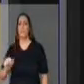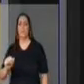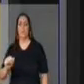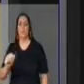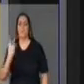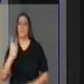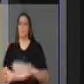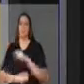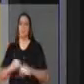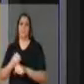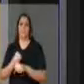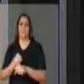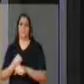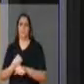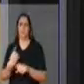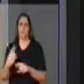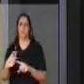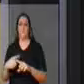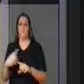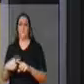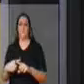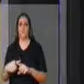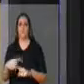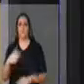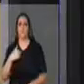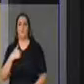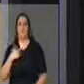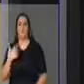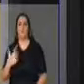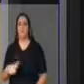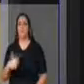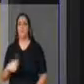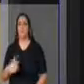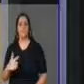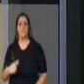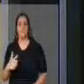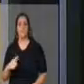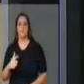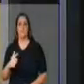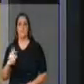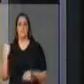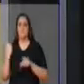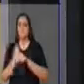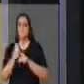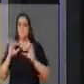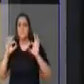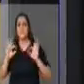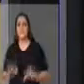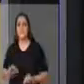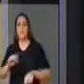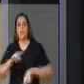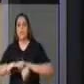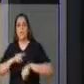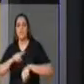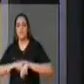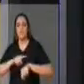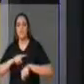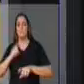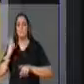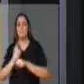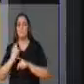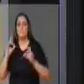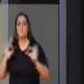completamente. Por quê? Porque eu não recebi o diagnóstico correto em tempo. Eu